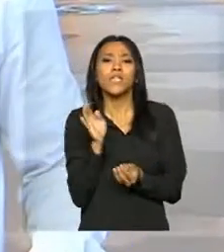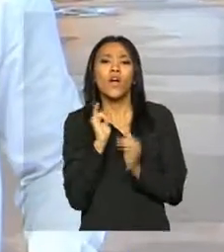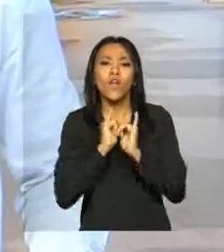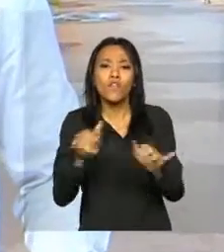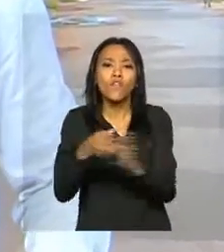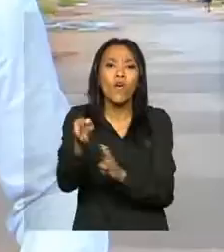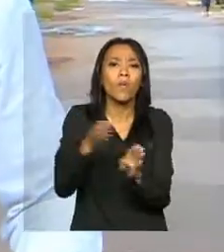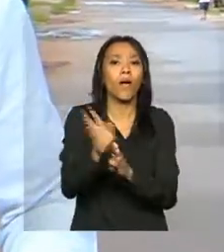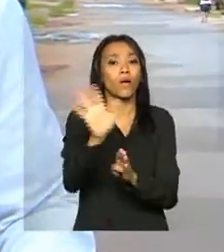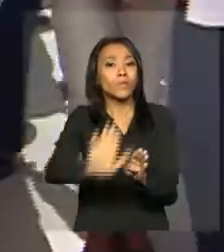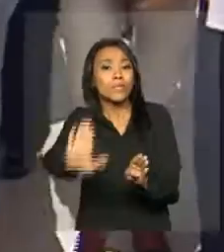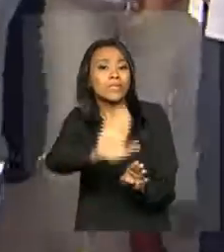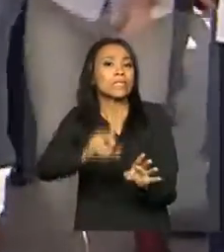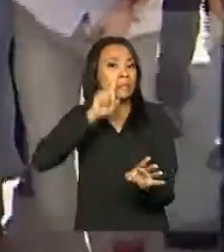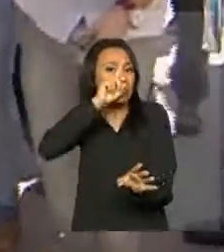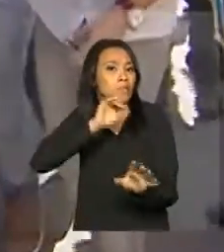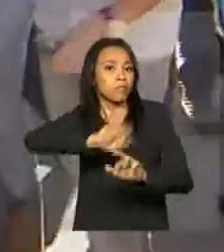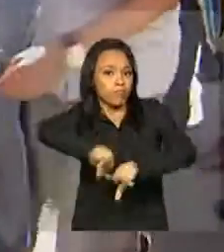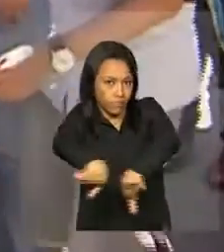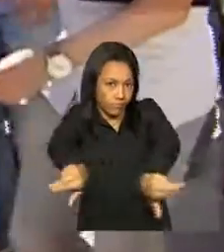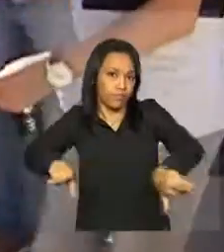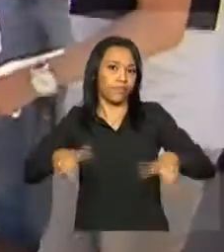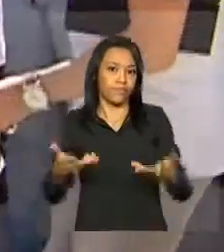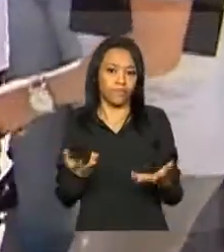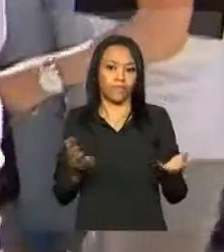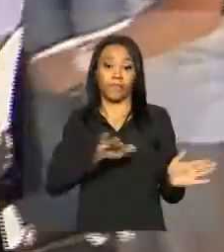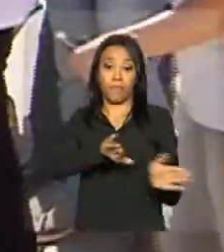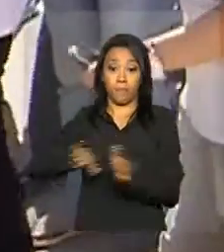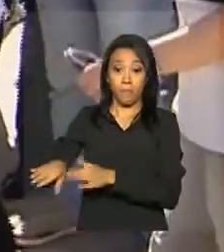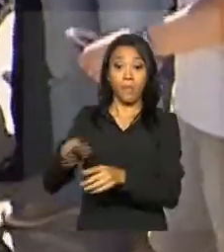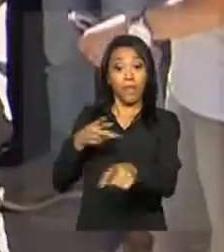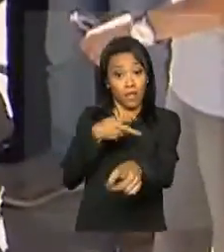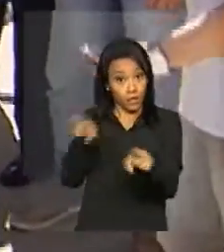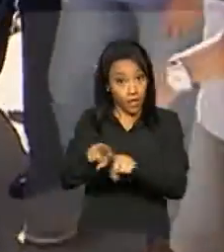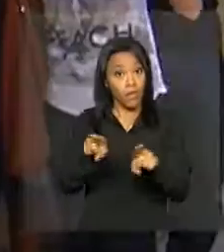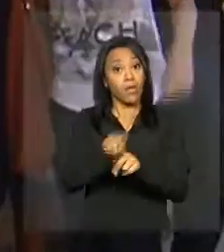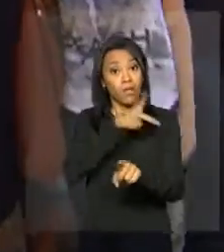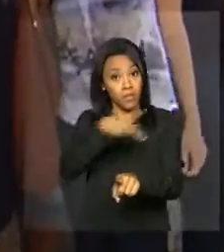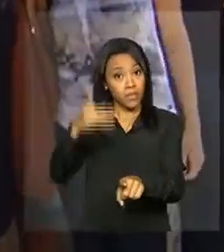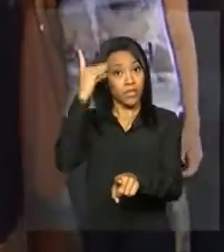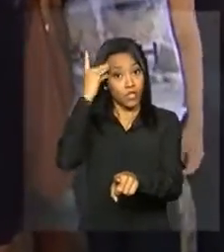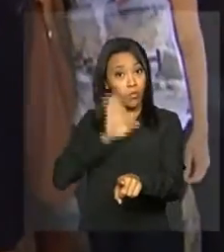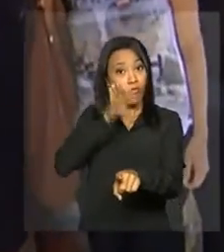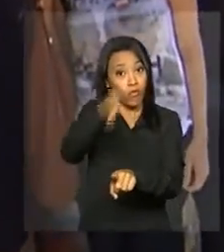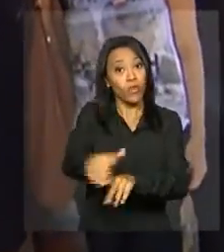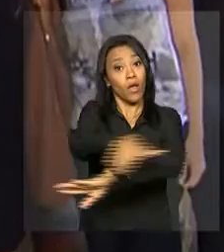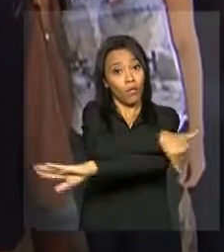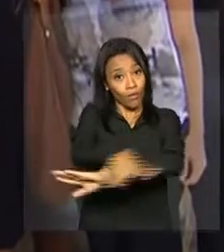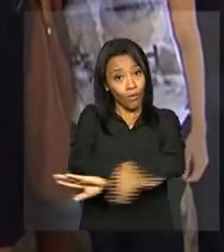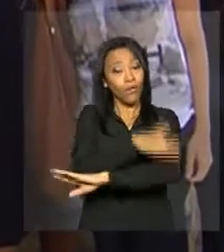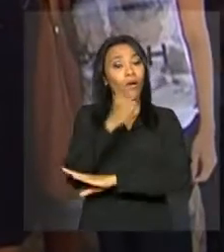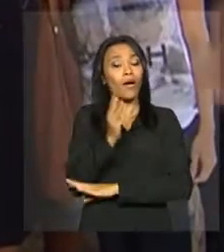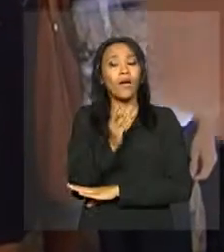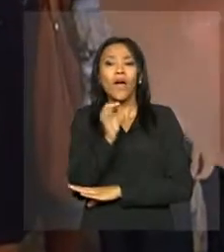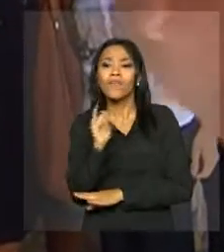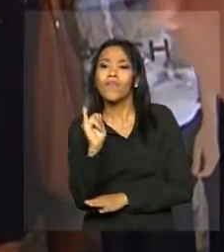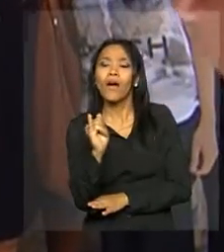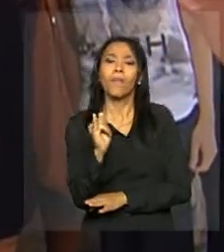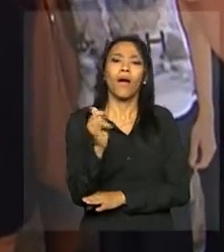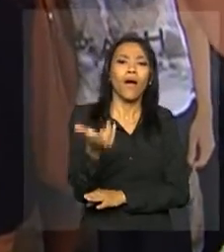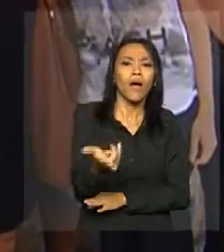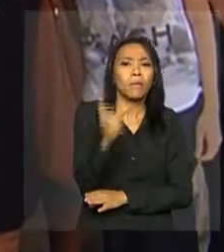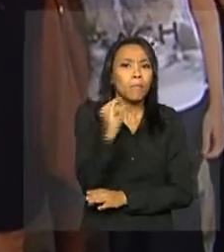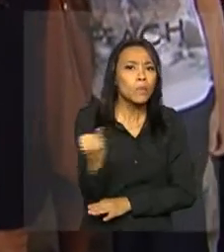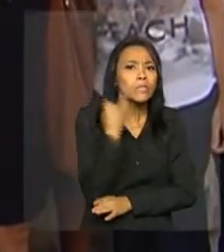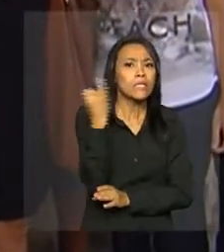de prevenção ao aedes aegypti a presidenta dilma rousseff também foi às ruas para conscientizar a população sobre a importância de eliminar os